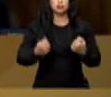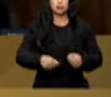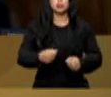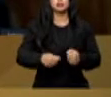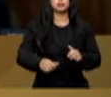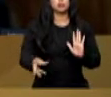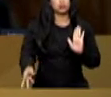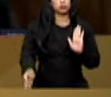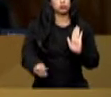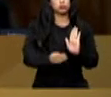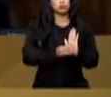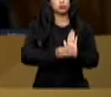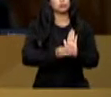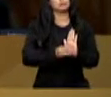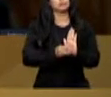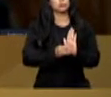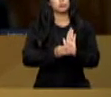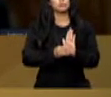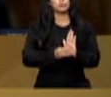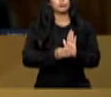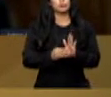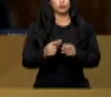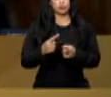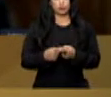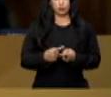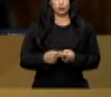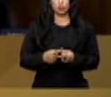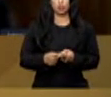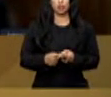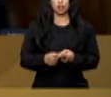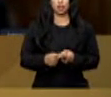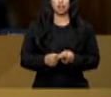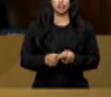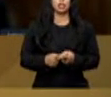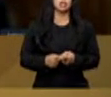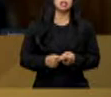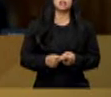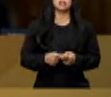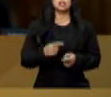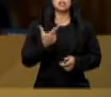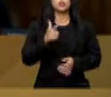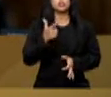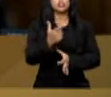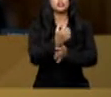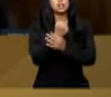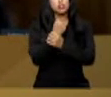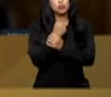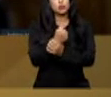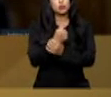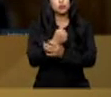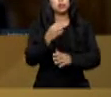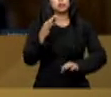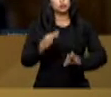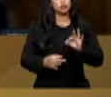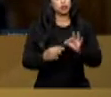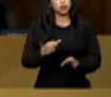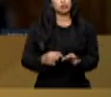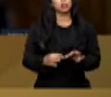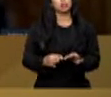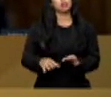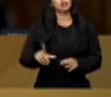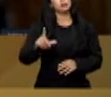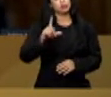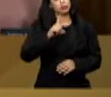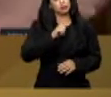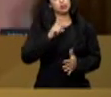efeitos, porque um quadro de insegurança jurídica se criou, inclusive